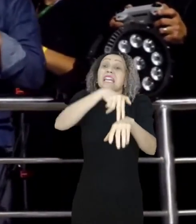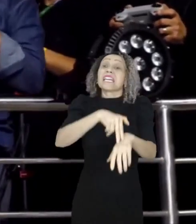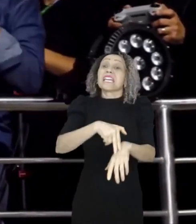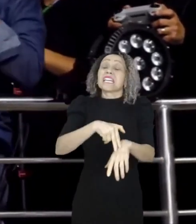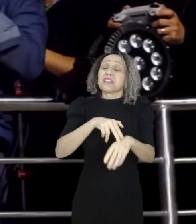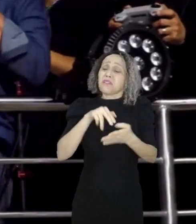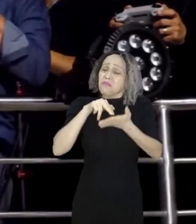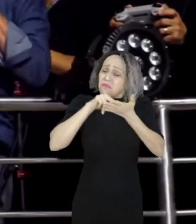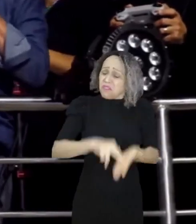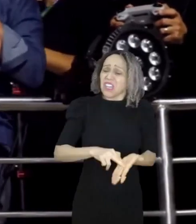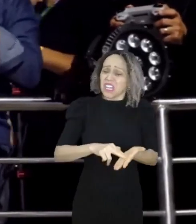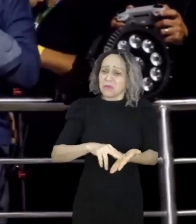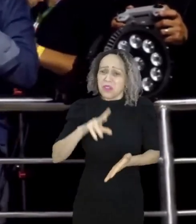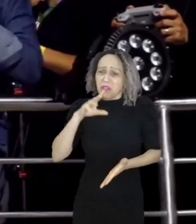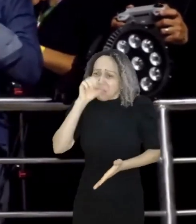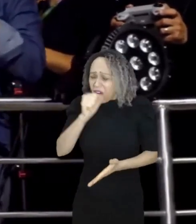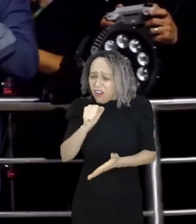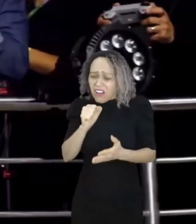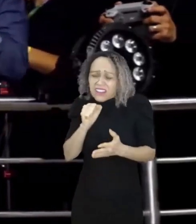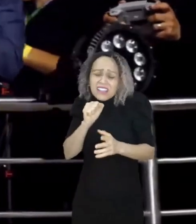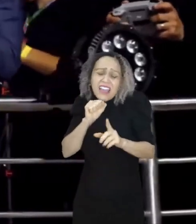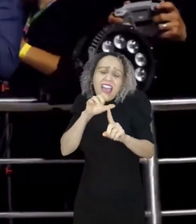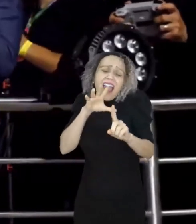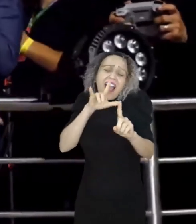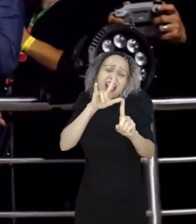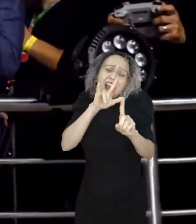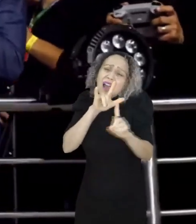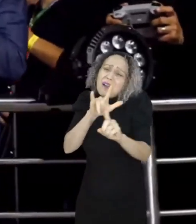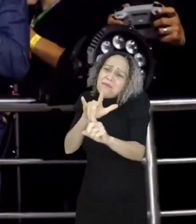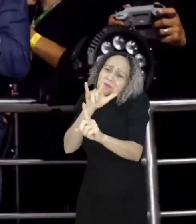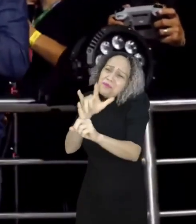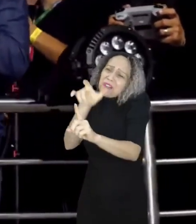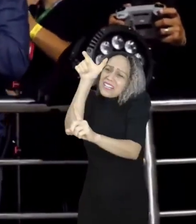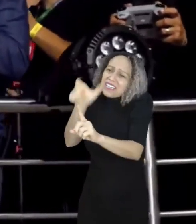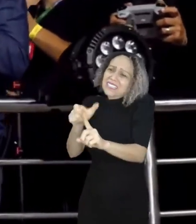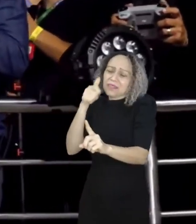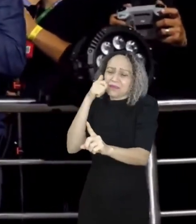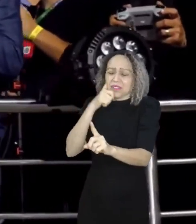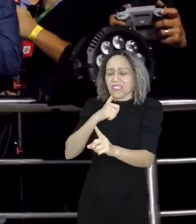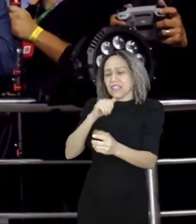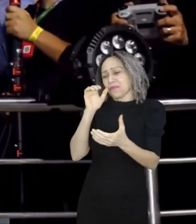amando outra vez e apaixonado pela minha mulher.